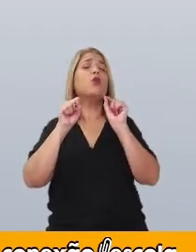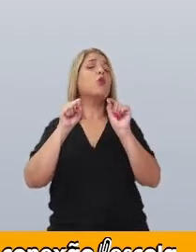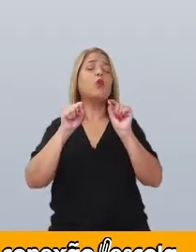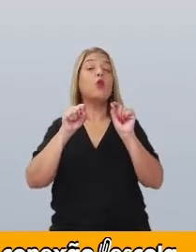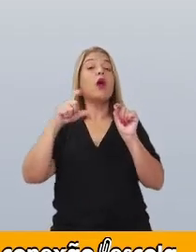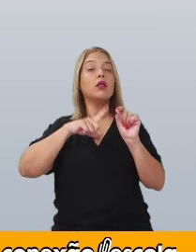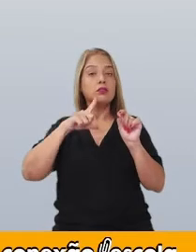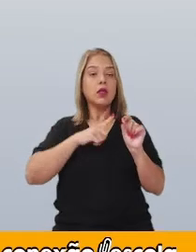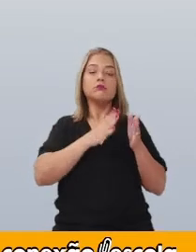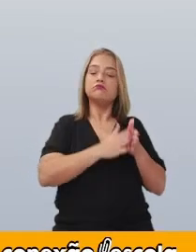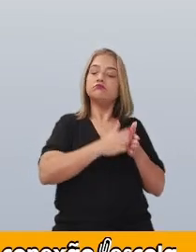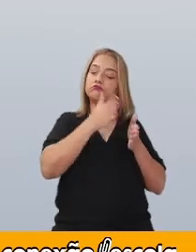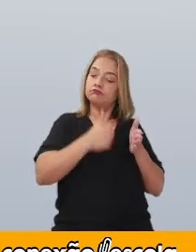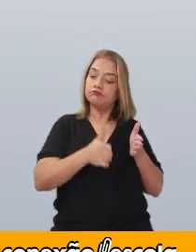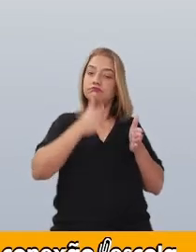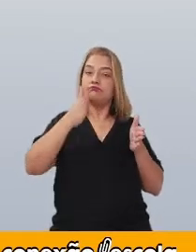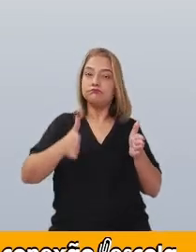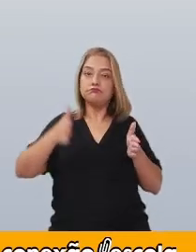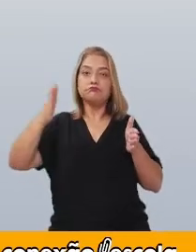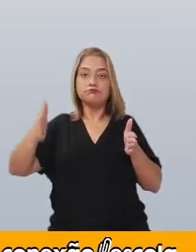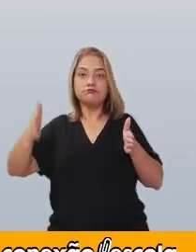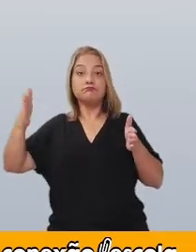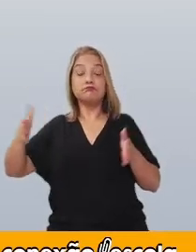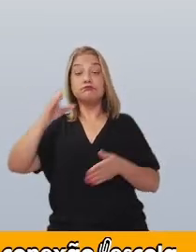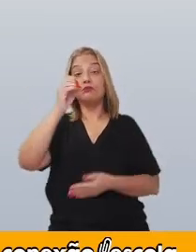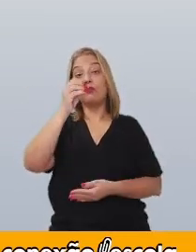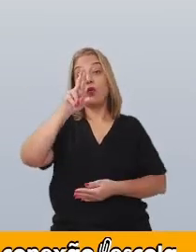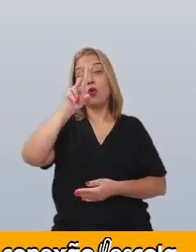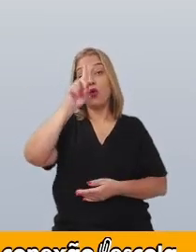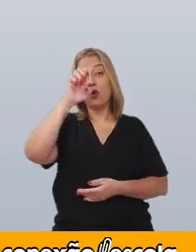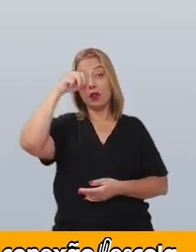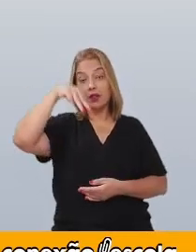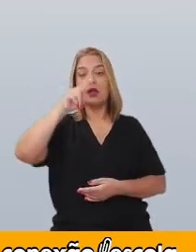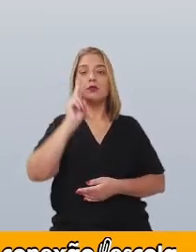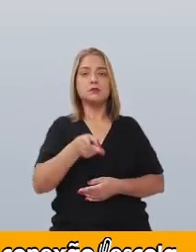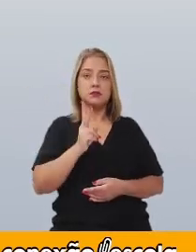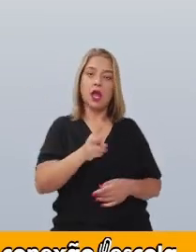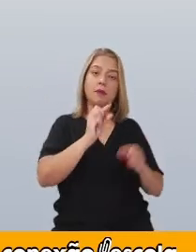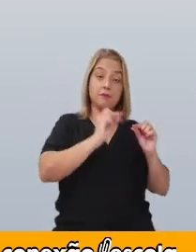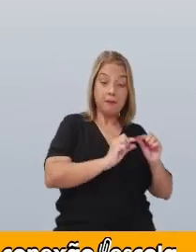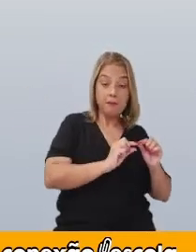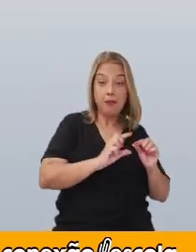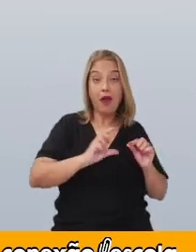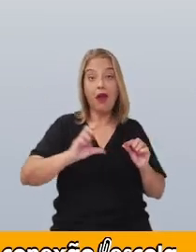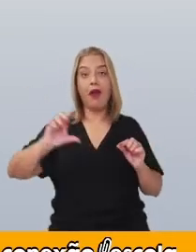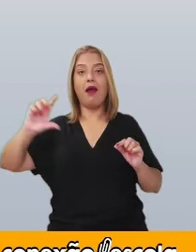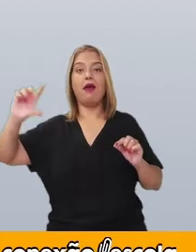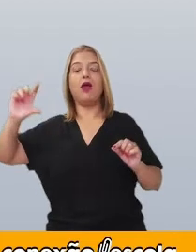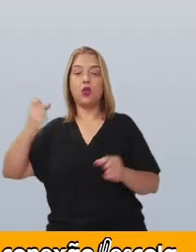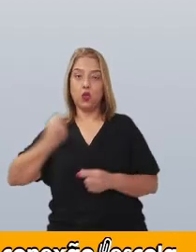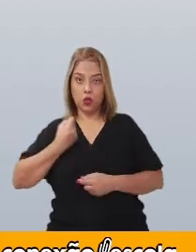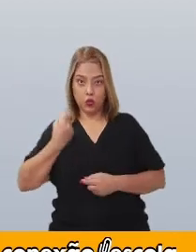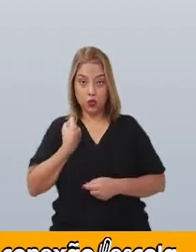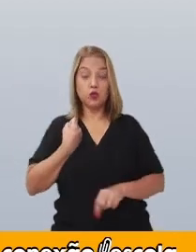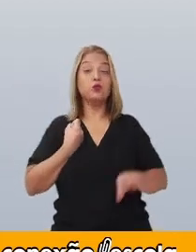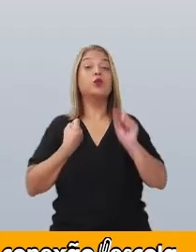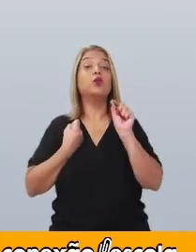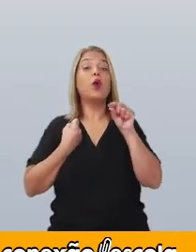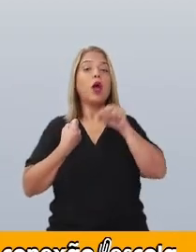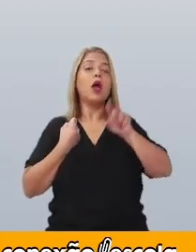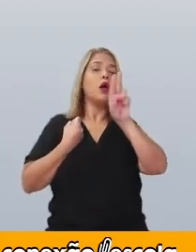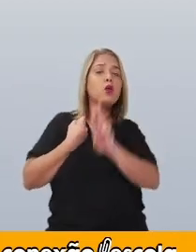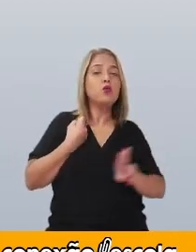uma determinada ordem, do menor para o maior. Esses números são utilizados